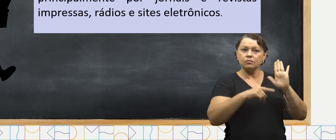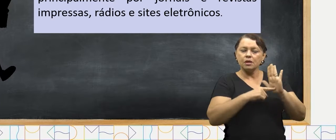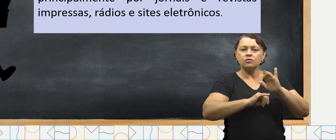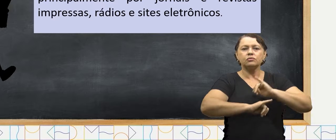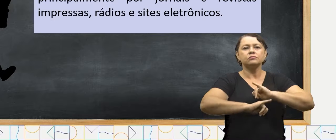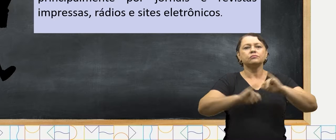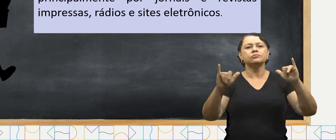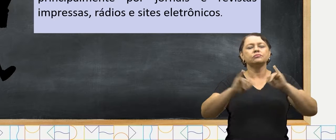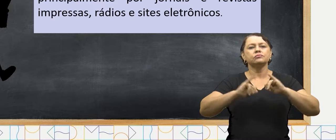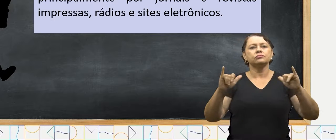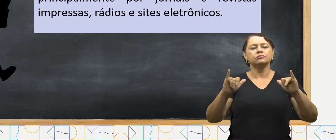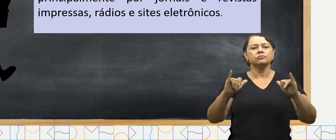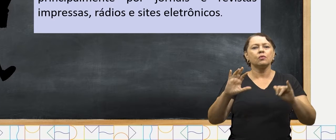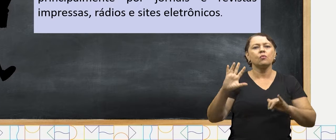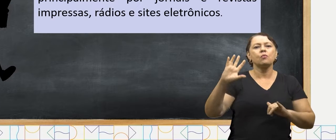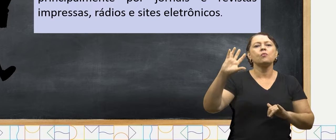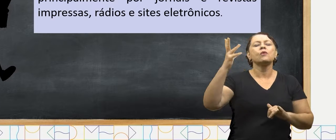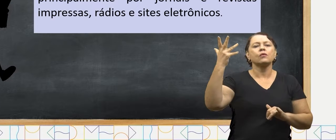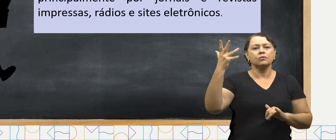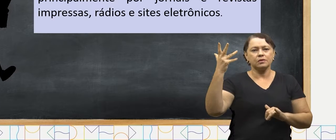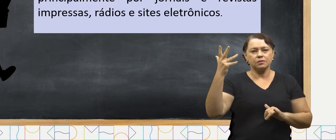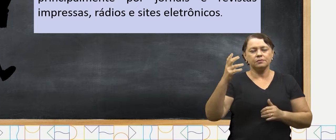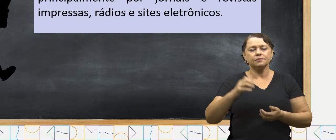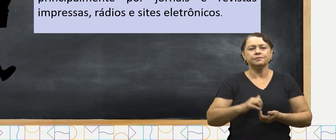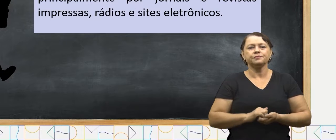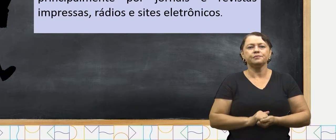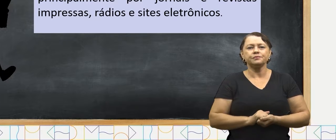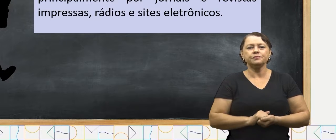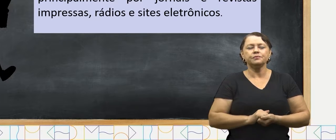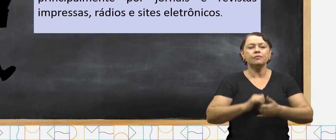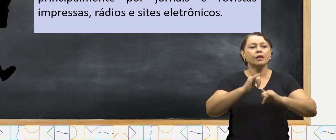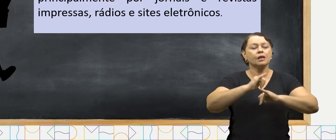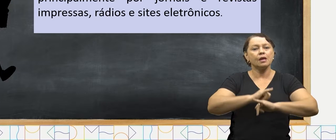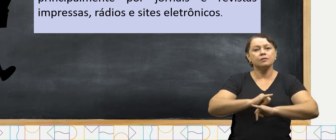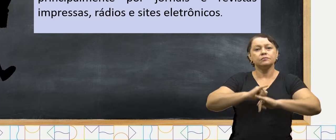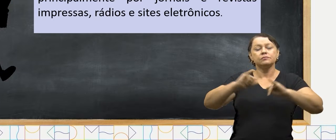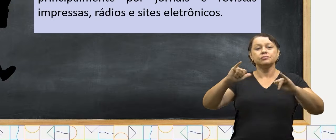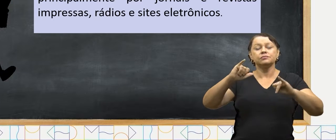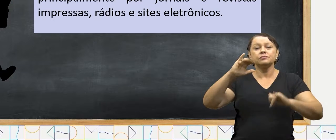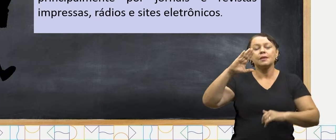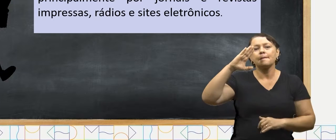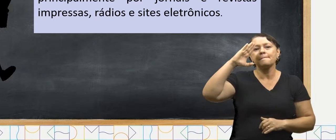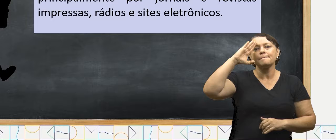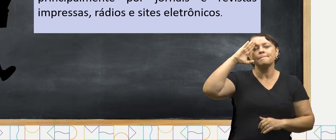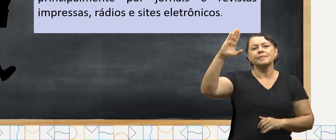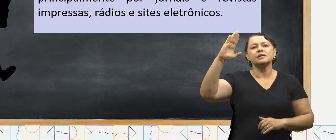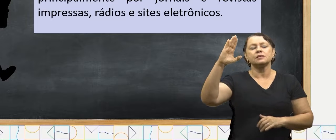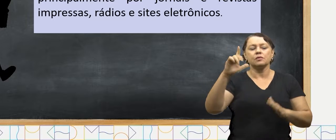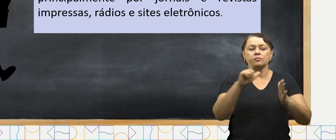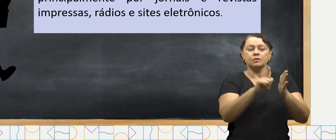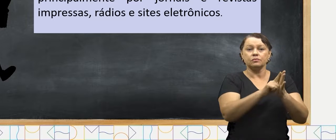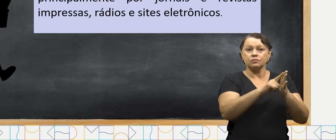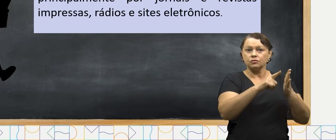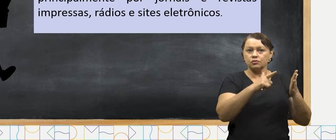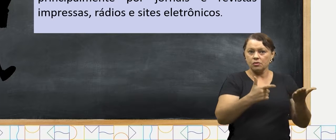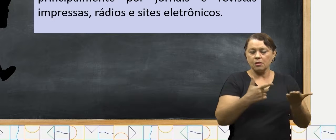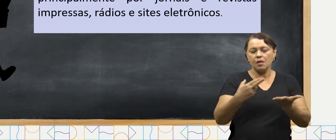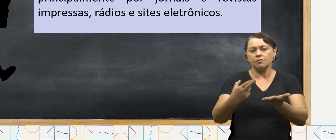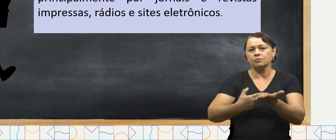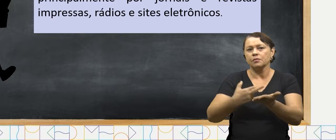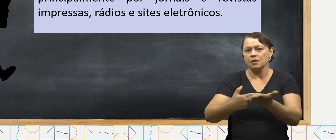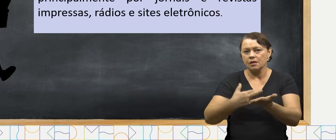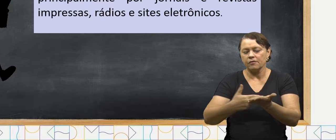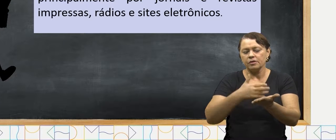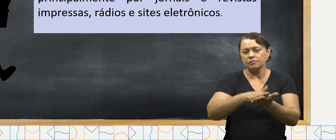divulga um fato ou acontecimento, transmitida principalmente por jornais,